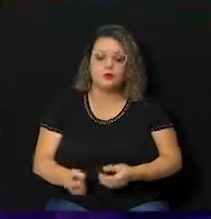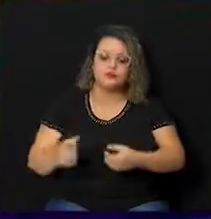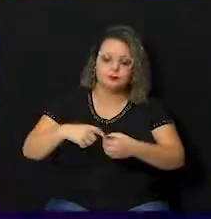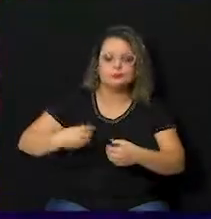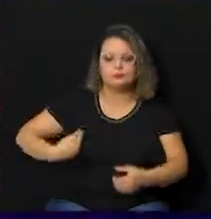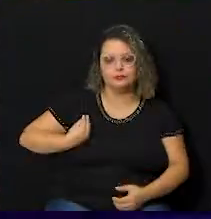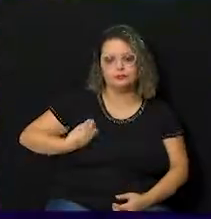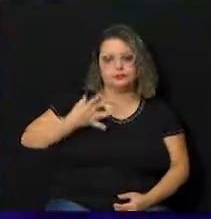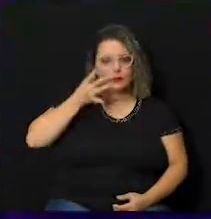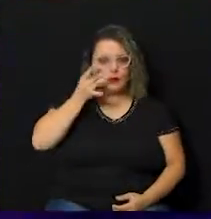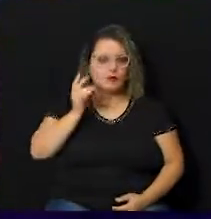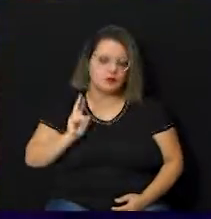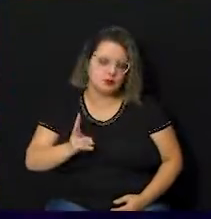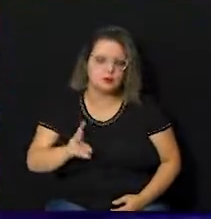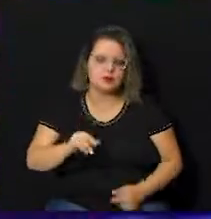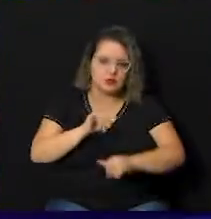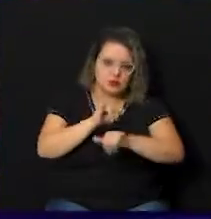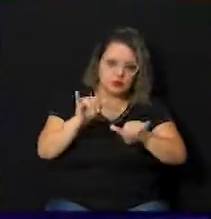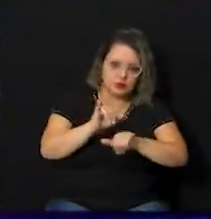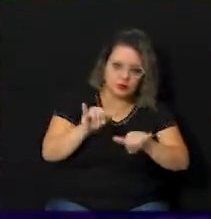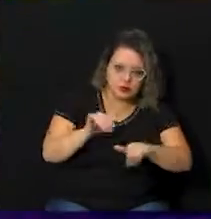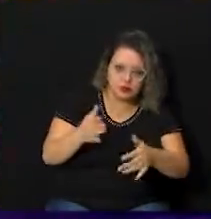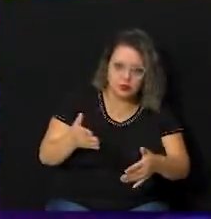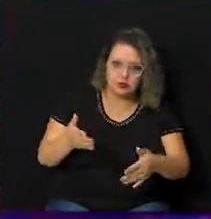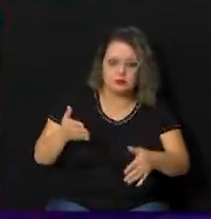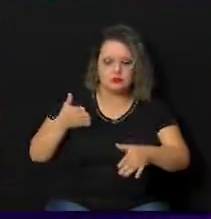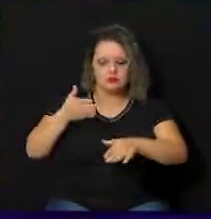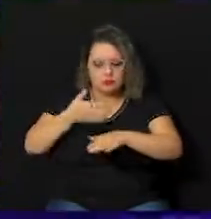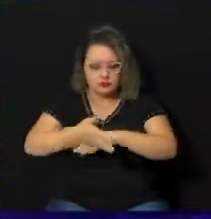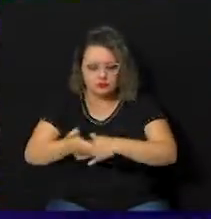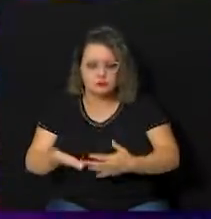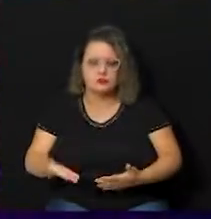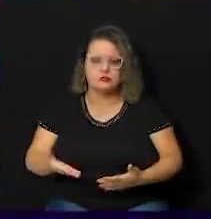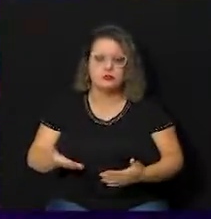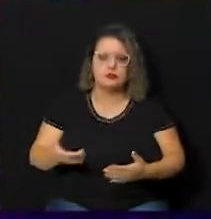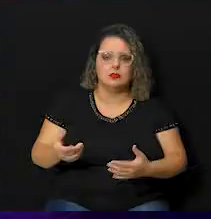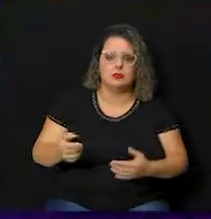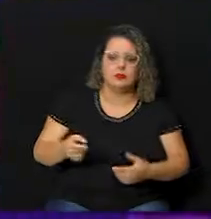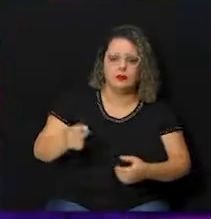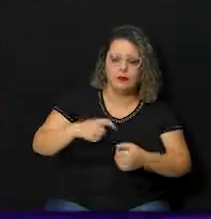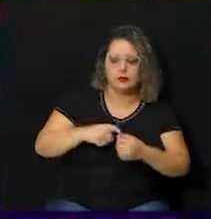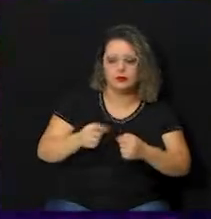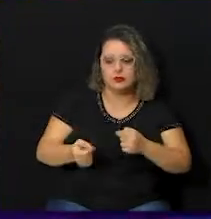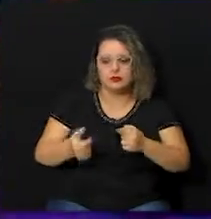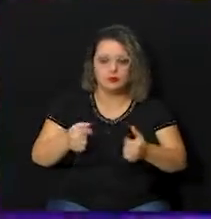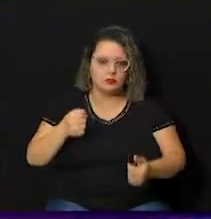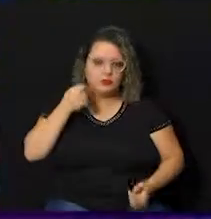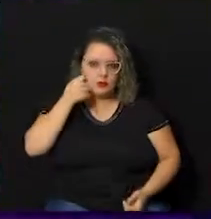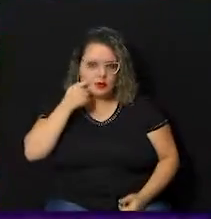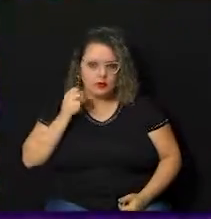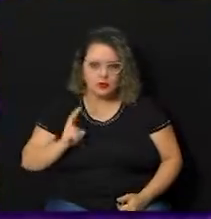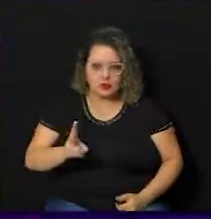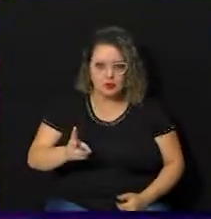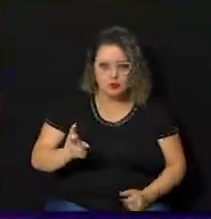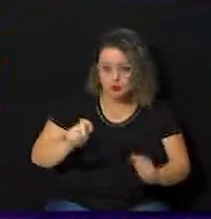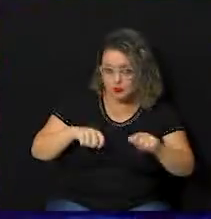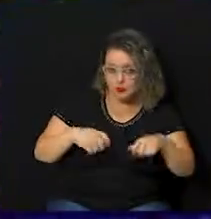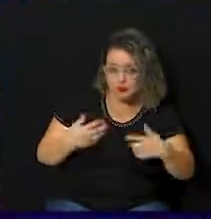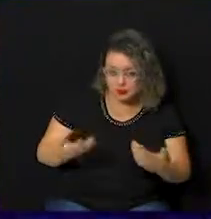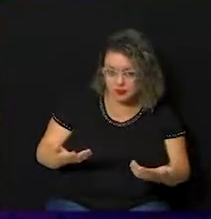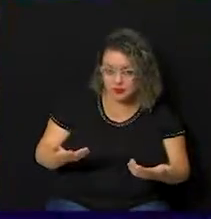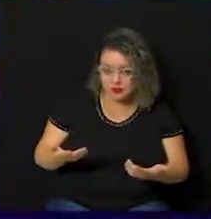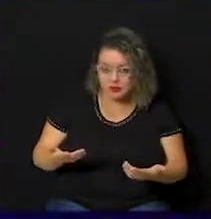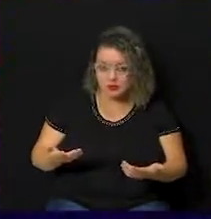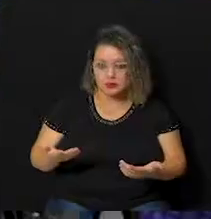sempre divulgando aí, quando eu estou participando de Arte Alley, né, dessas mesas de artistas. Então, sempre que possível, eu